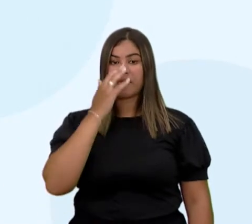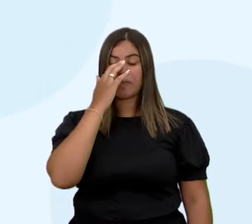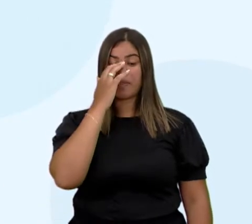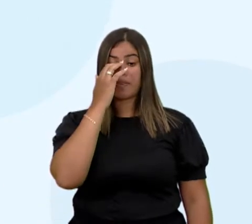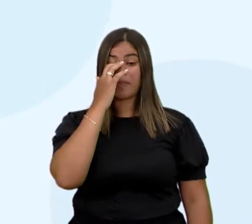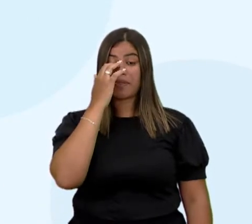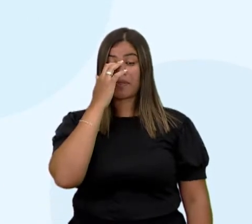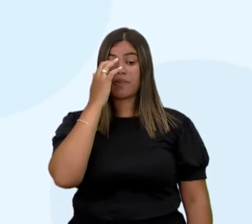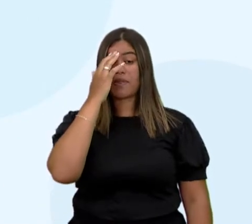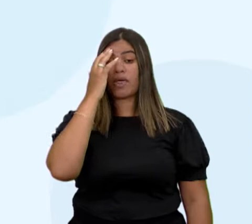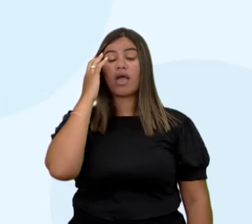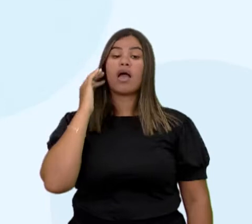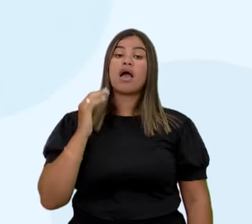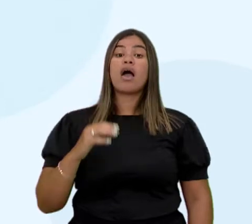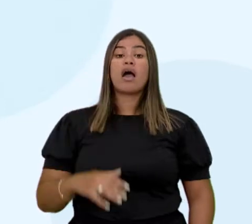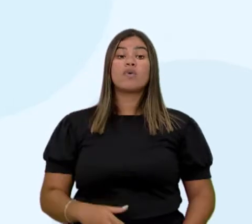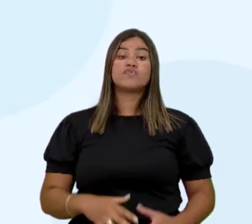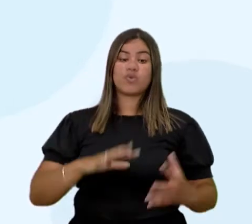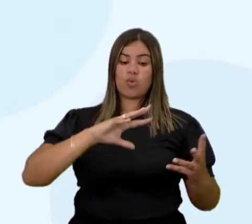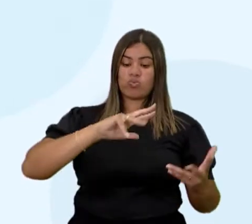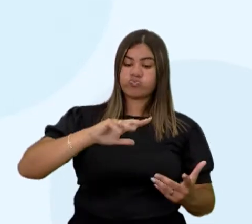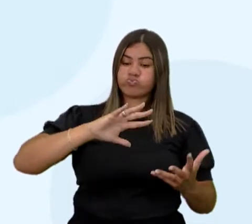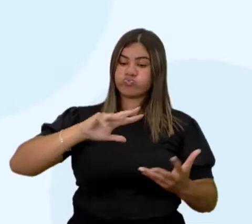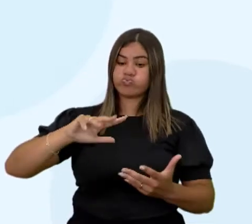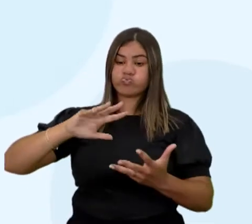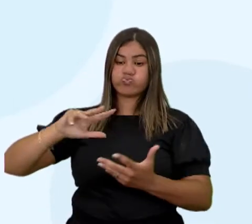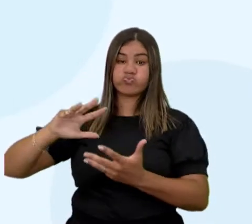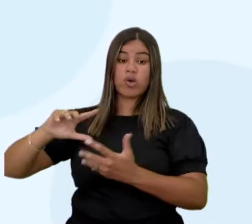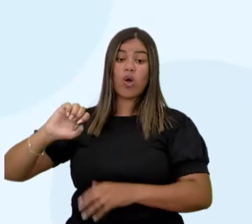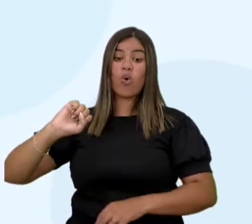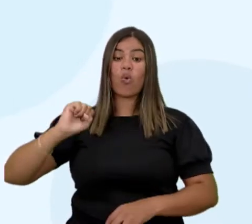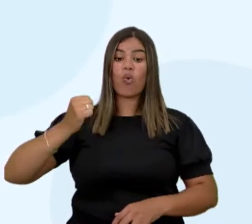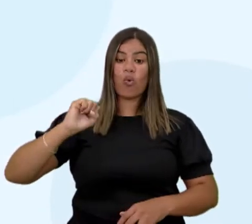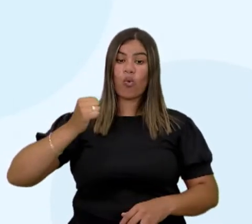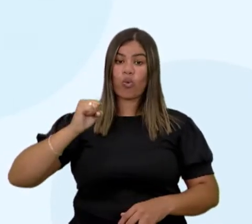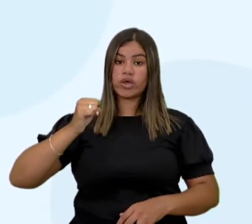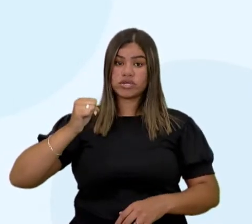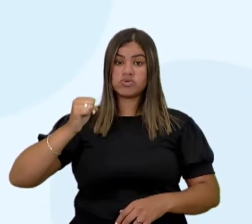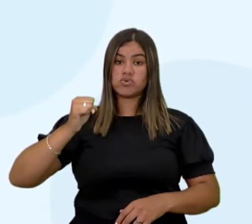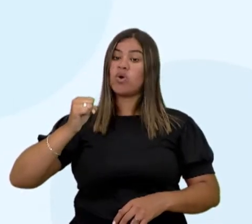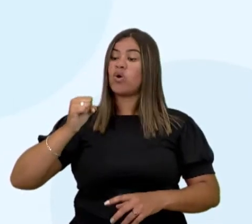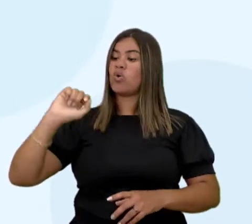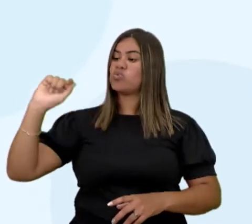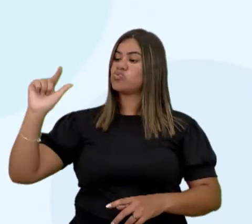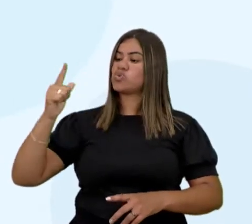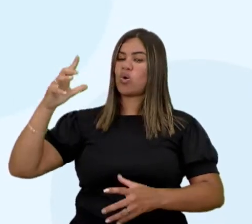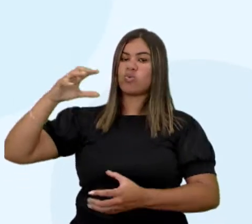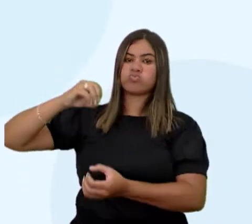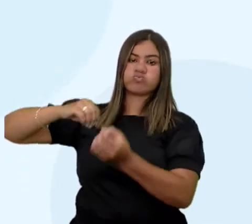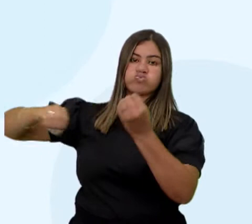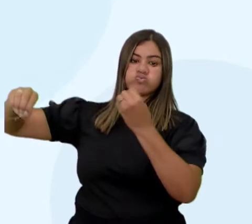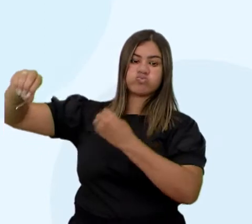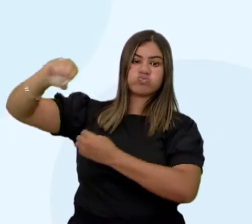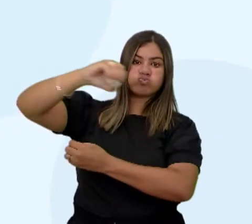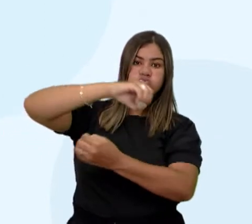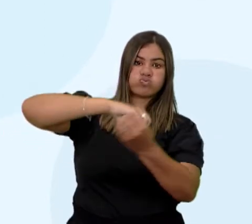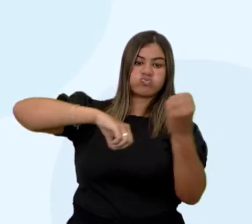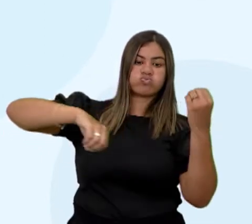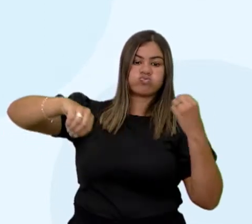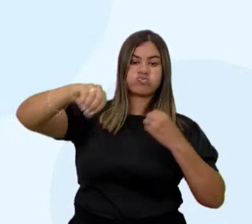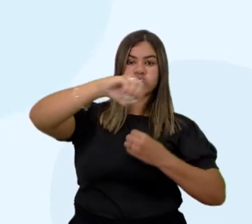A Terra é um dos 8 planetas que gravitam em torno do Sol. E o Sol é uma das